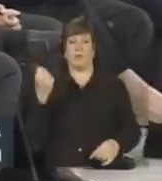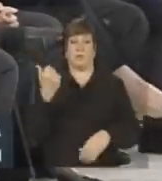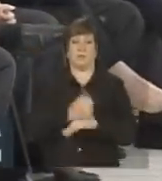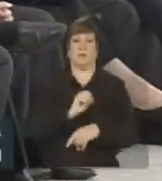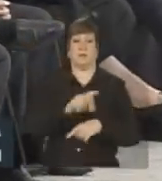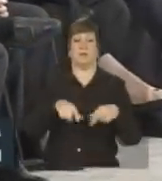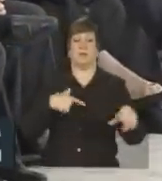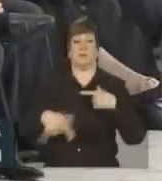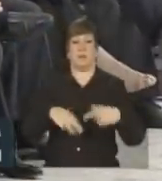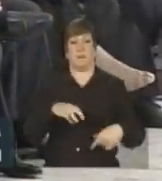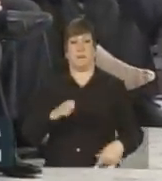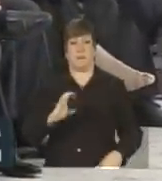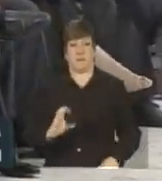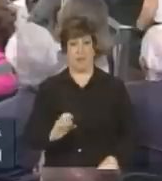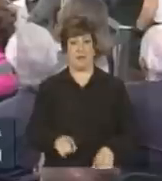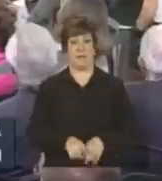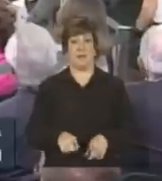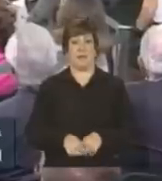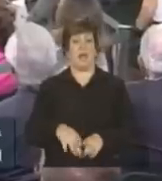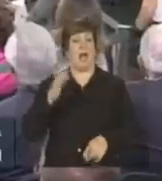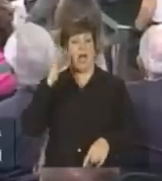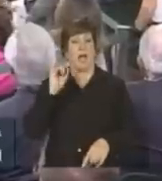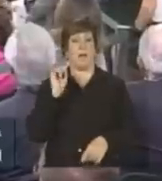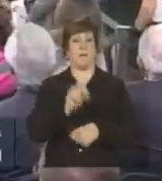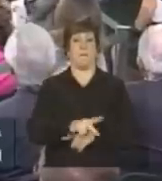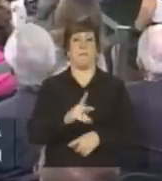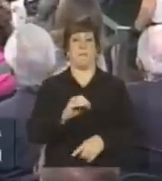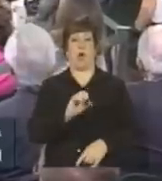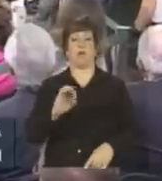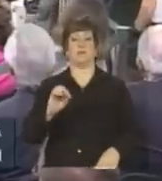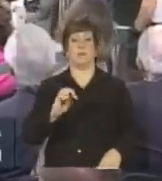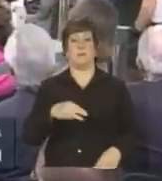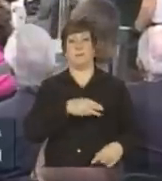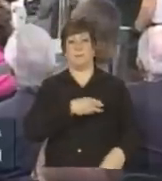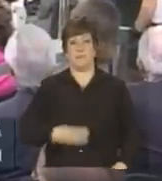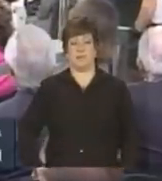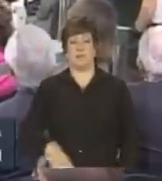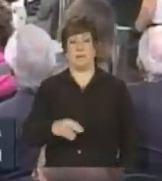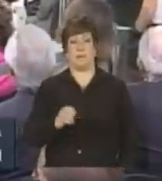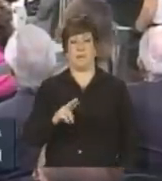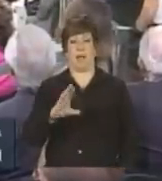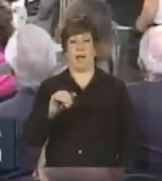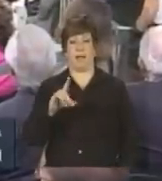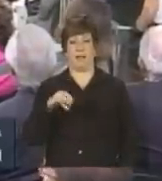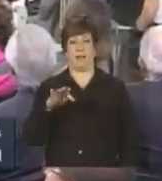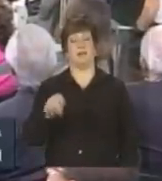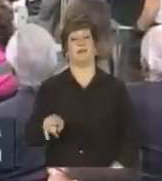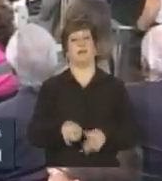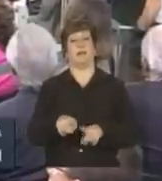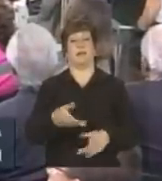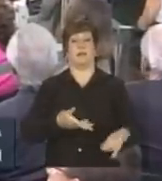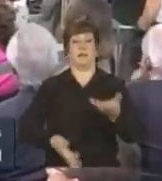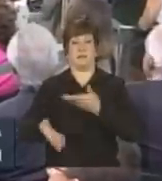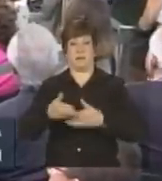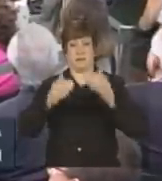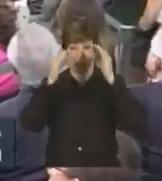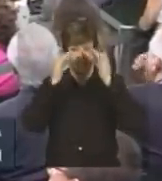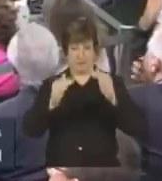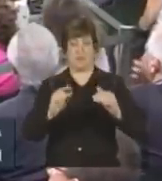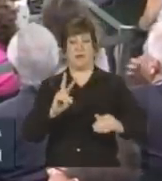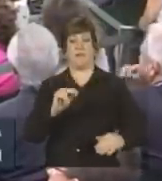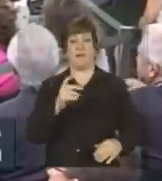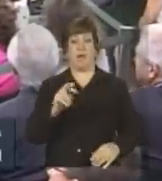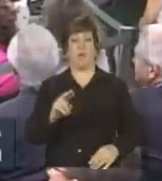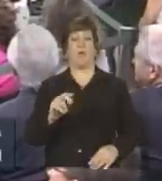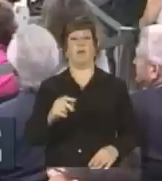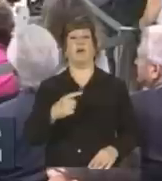Ministério da Educação, na posse amanhã do ministro Mercadante e daí em diante, uma relação em que respeite-se e valorize a opinião